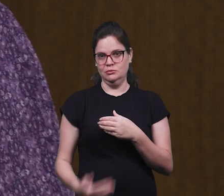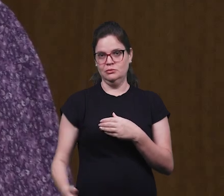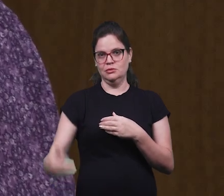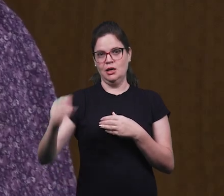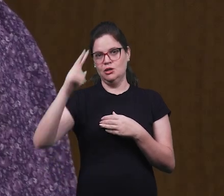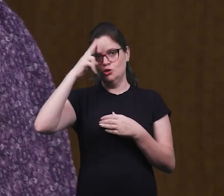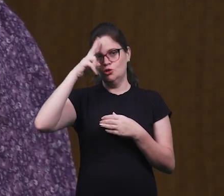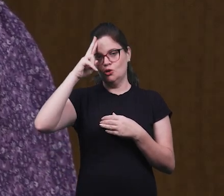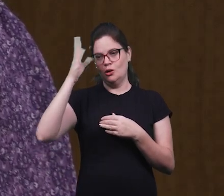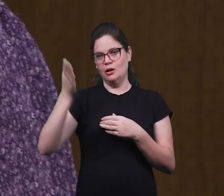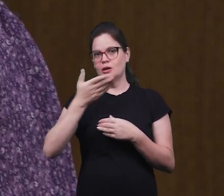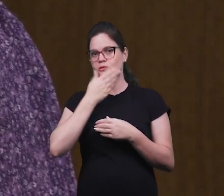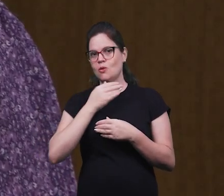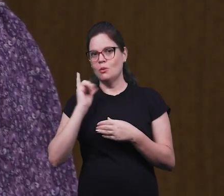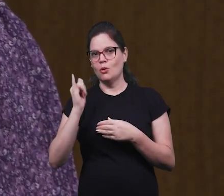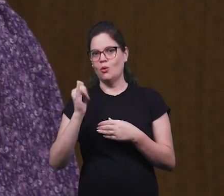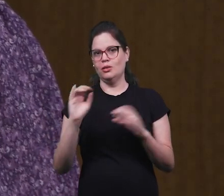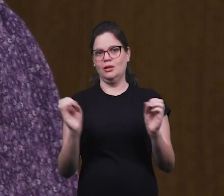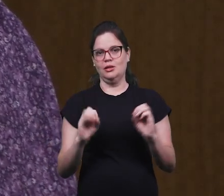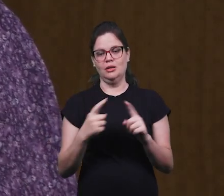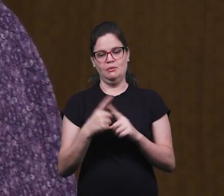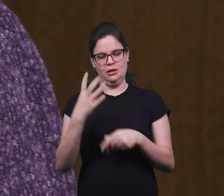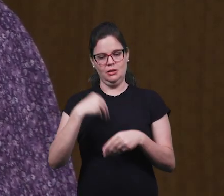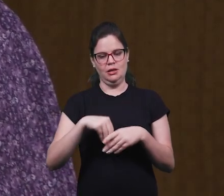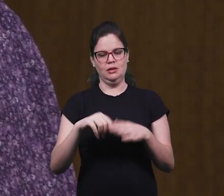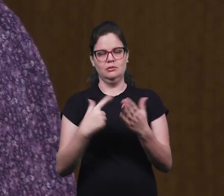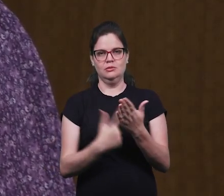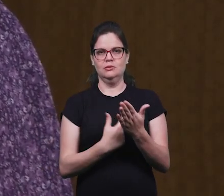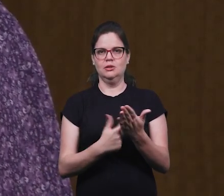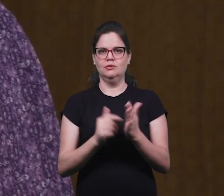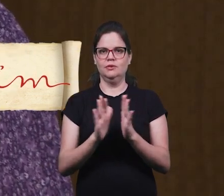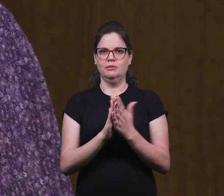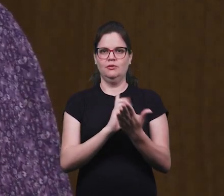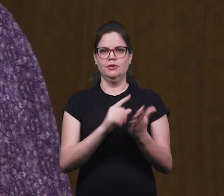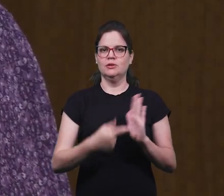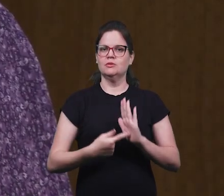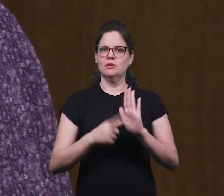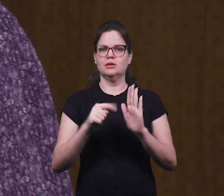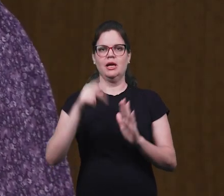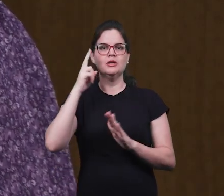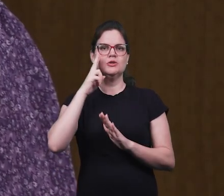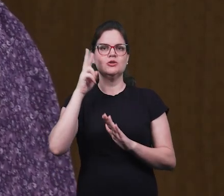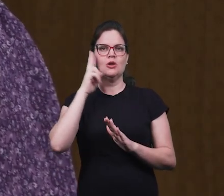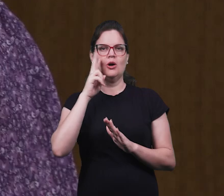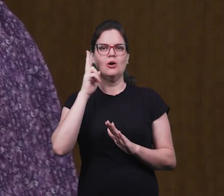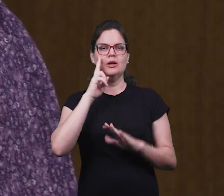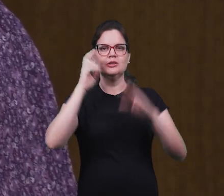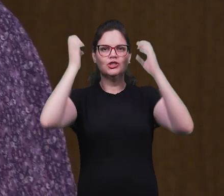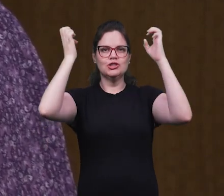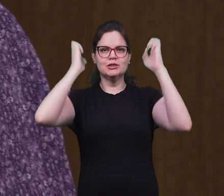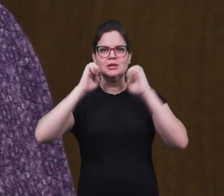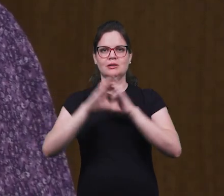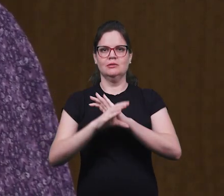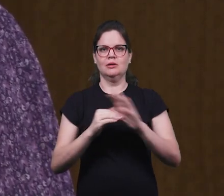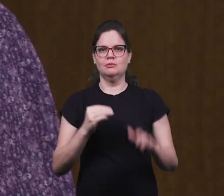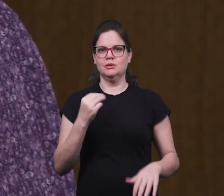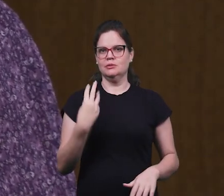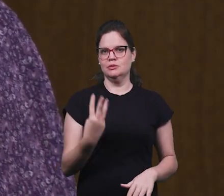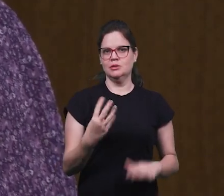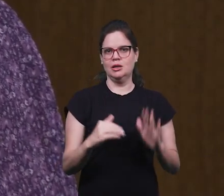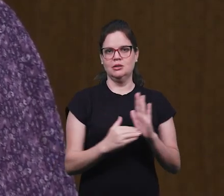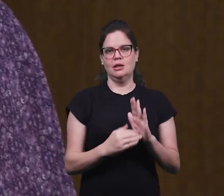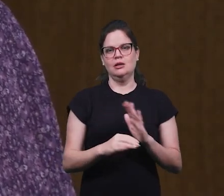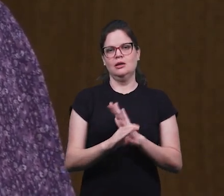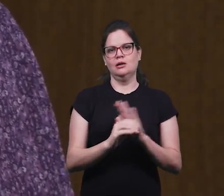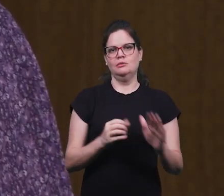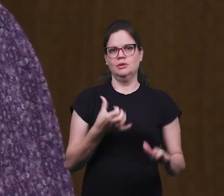isso. E aí a gente tem o quê? O relato bíblico, que é a história de Esther, do capítulo 3 ao capítulo 6,